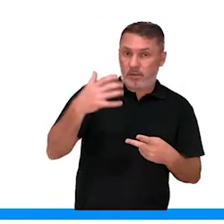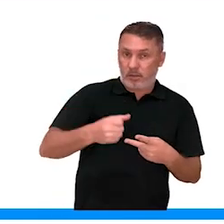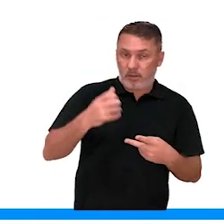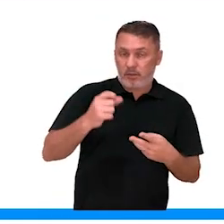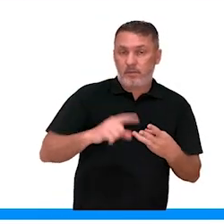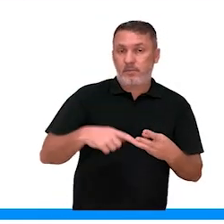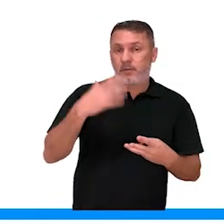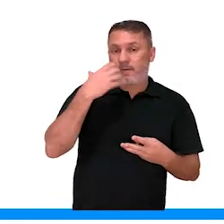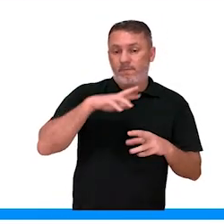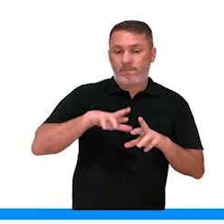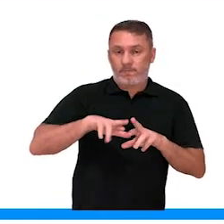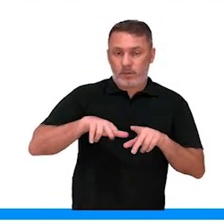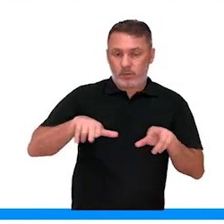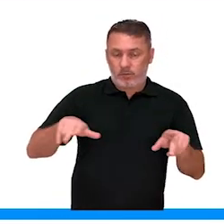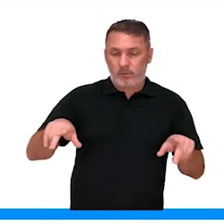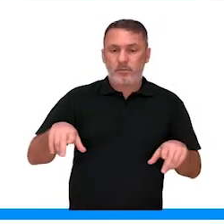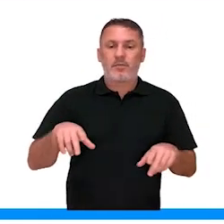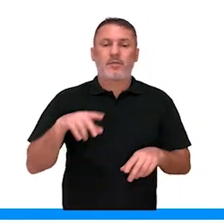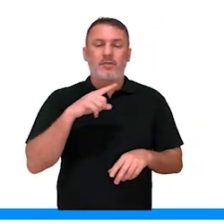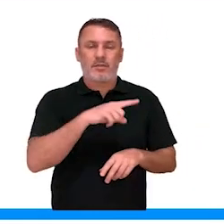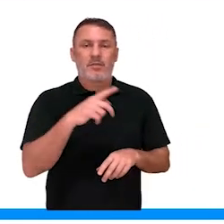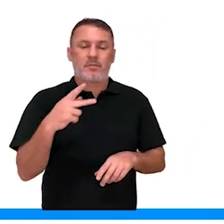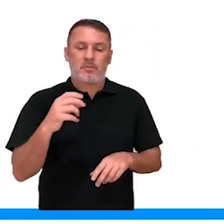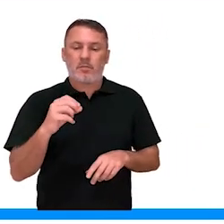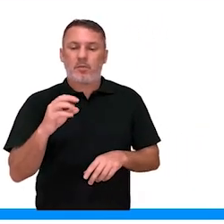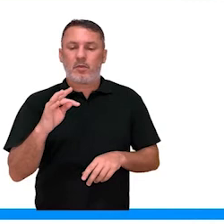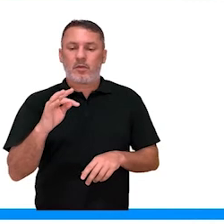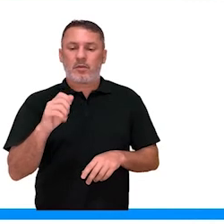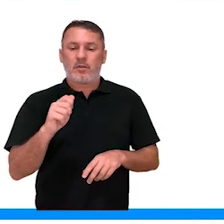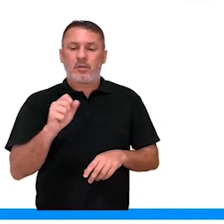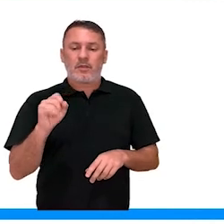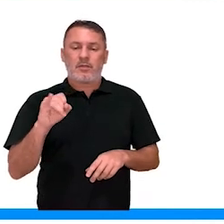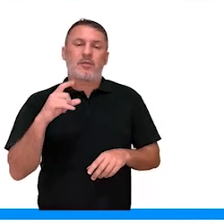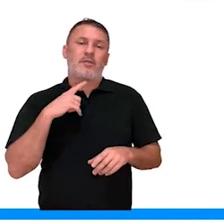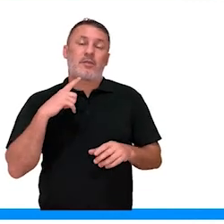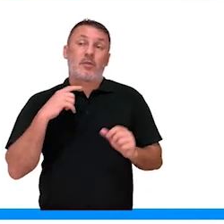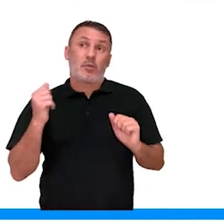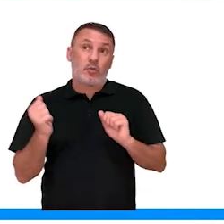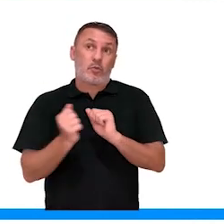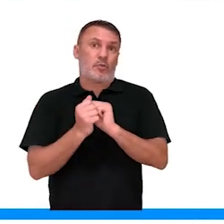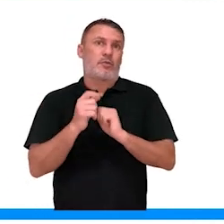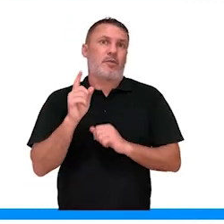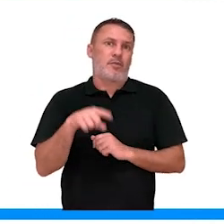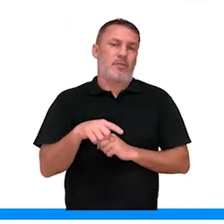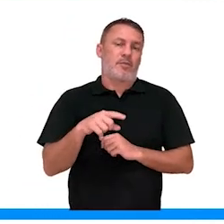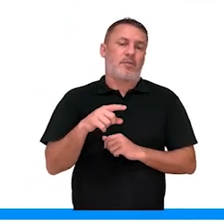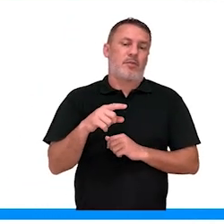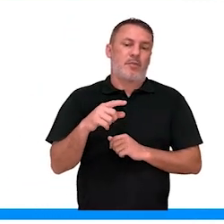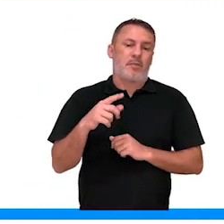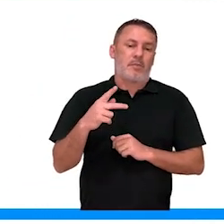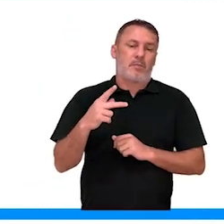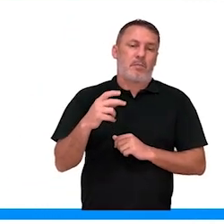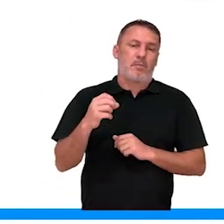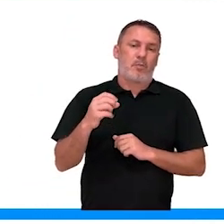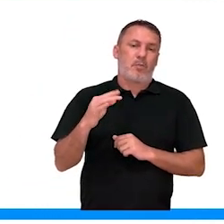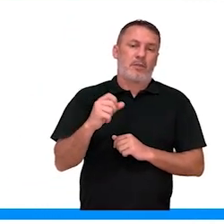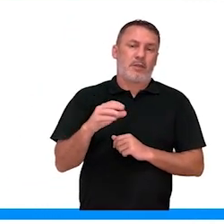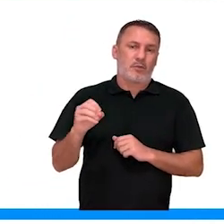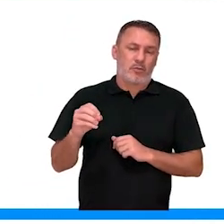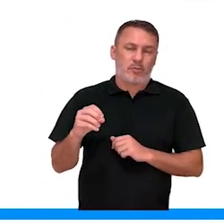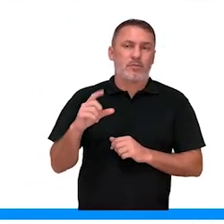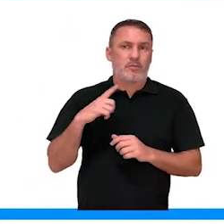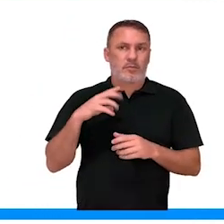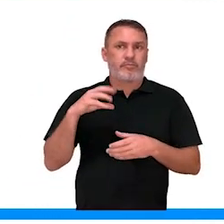o sódio, ele sempre está associado com o sódio, formando uma bomba de sódio-potássio que a gente fala,